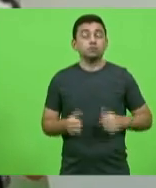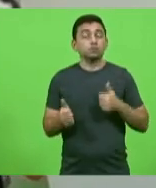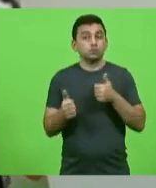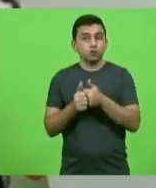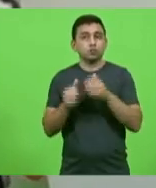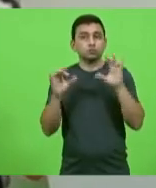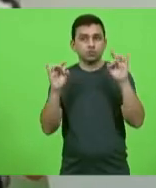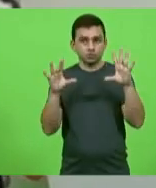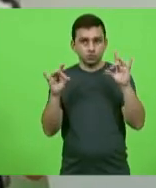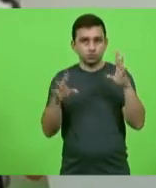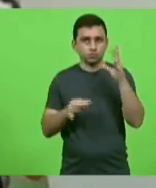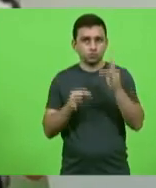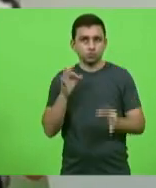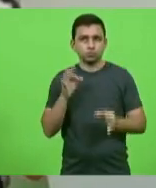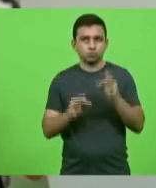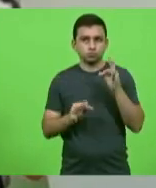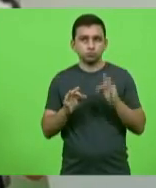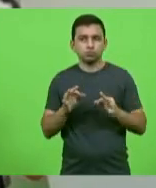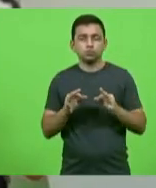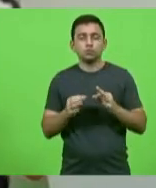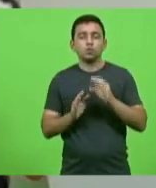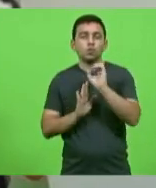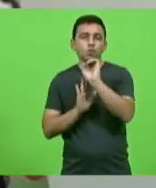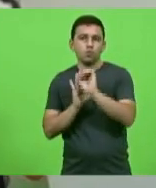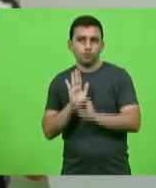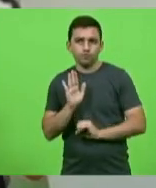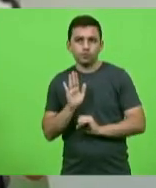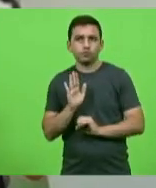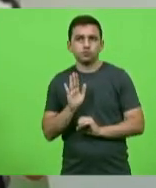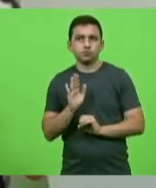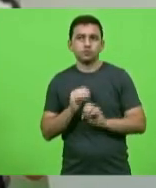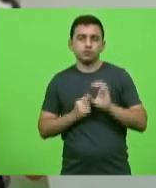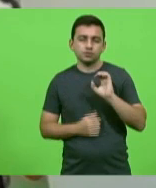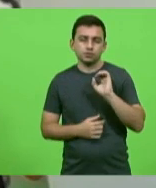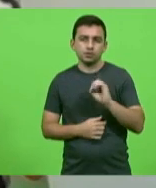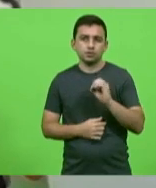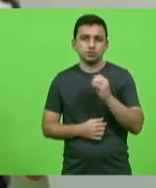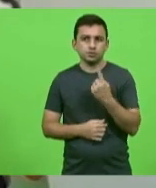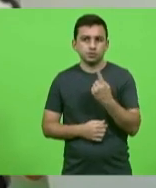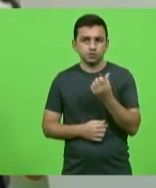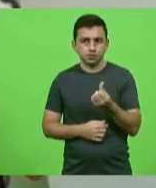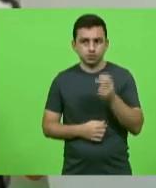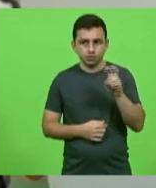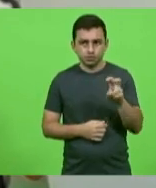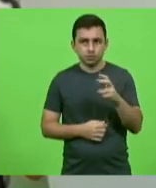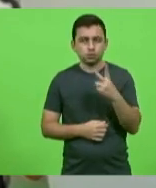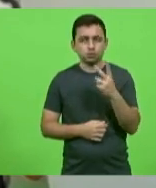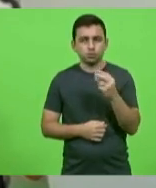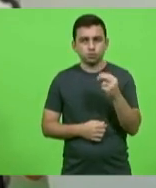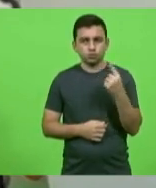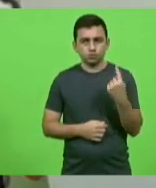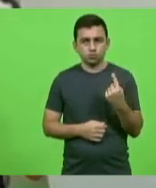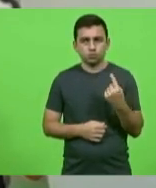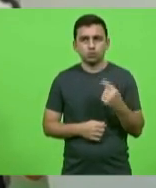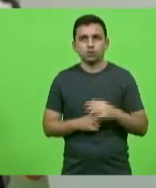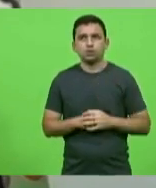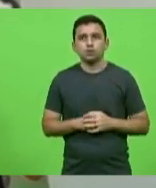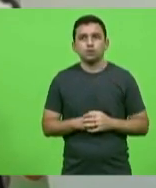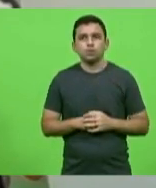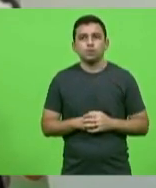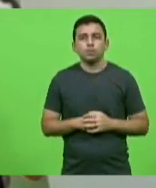especial de julgamento junto aos autos o Ofício zero é 165 de 2001 de cinco de dezembro de